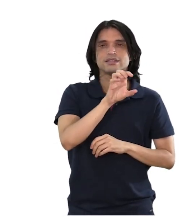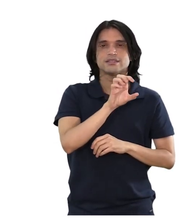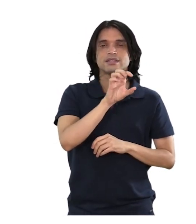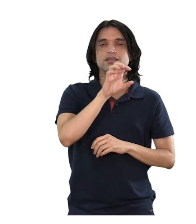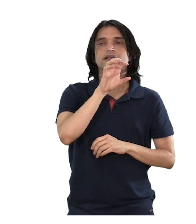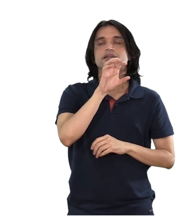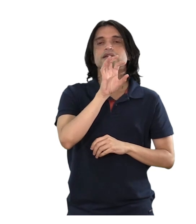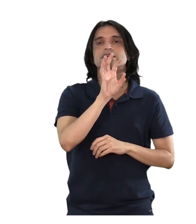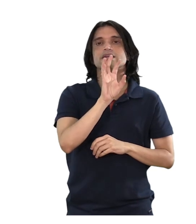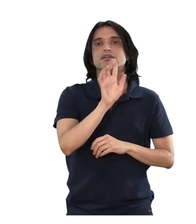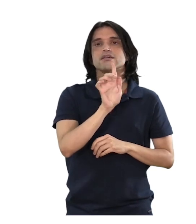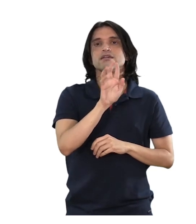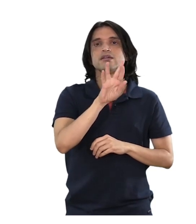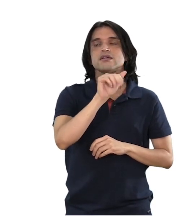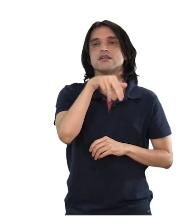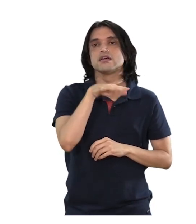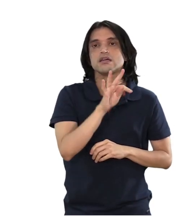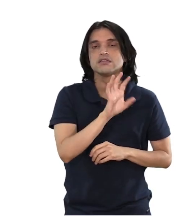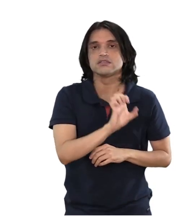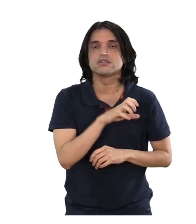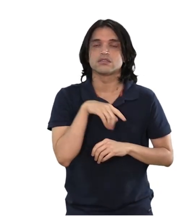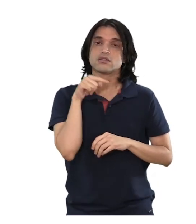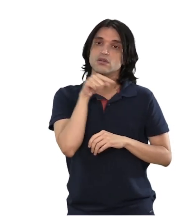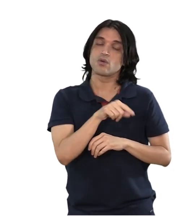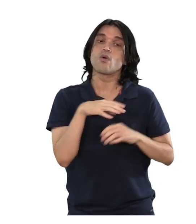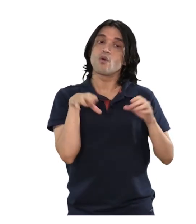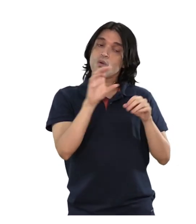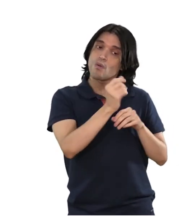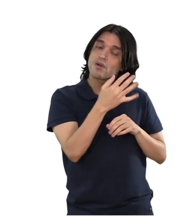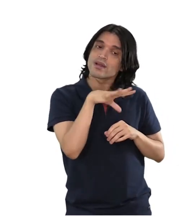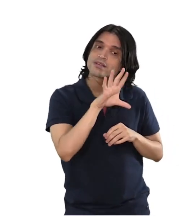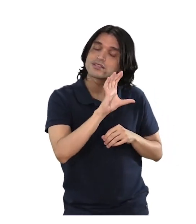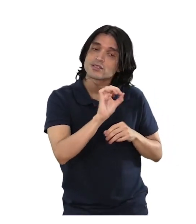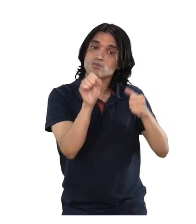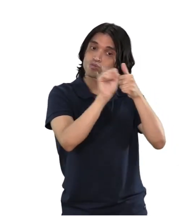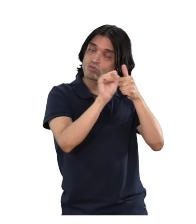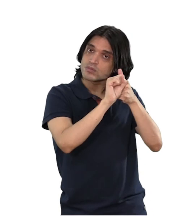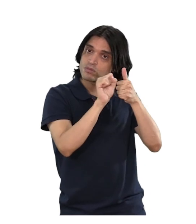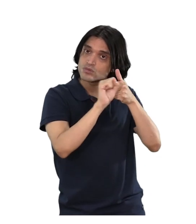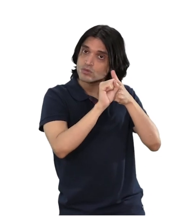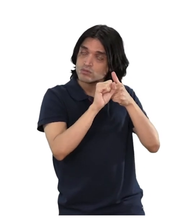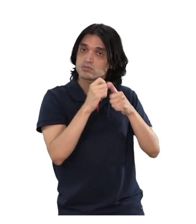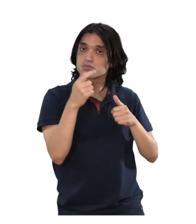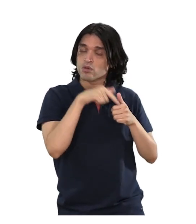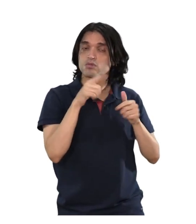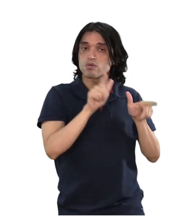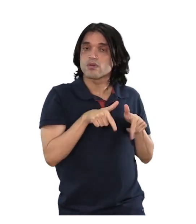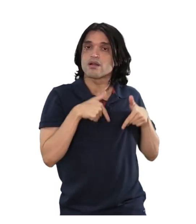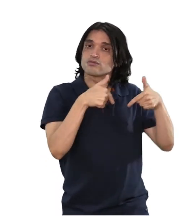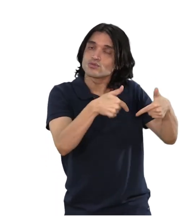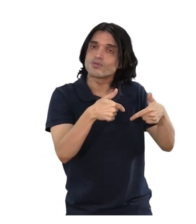na frase, desempenhando função de sujeito, objeto direto, objeto indireto. As